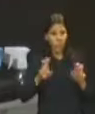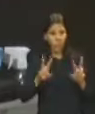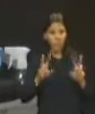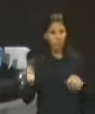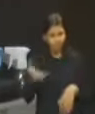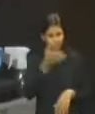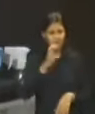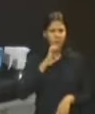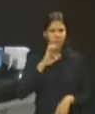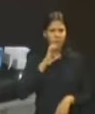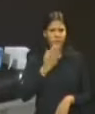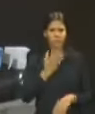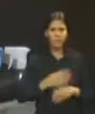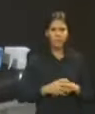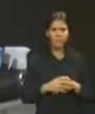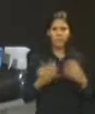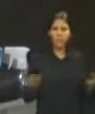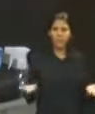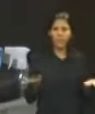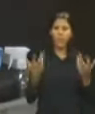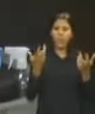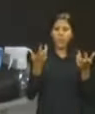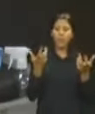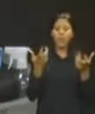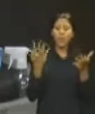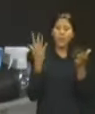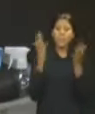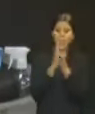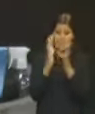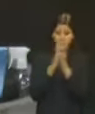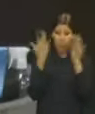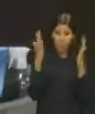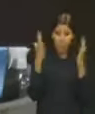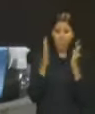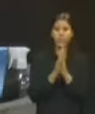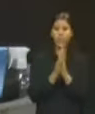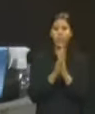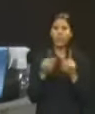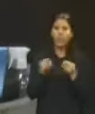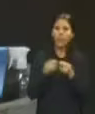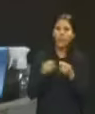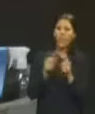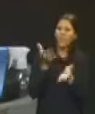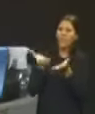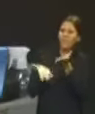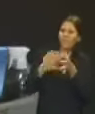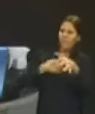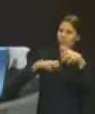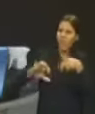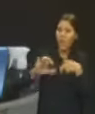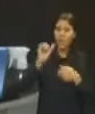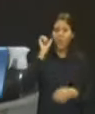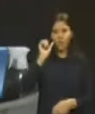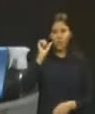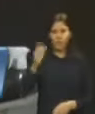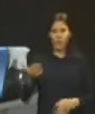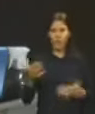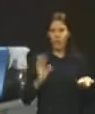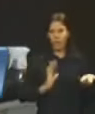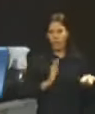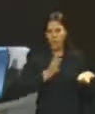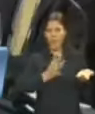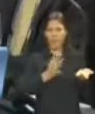favor. Deputado, quero parabenizá-lo e também me solidarizar com a vítima. Lamentável